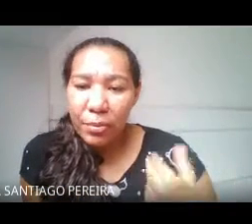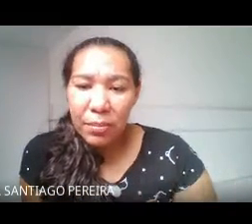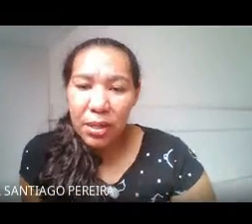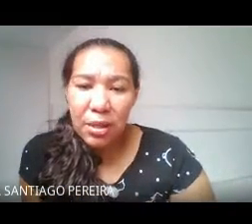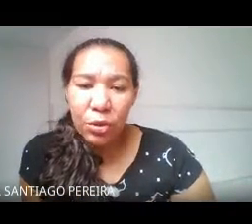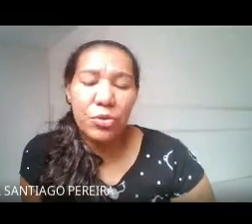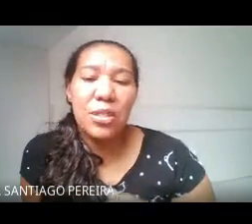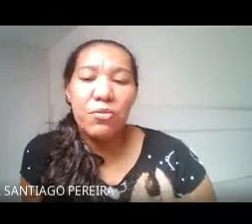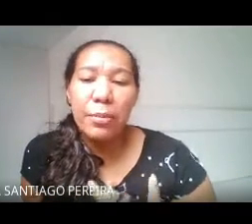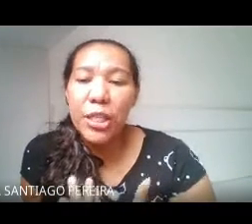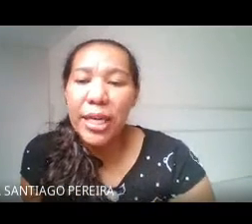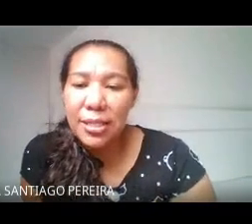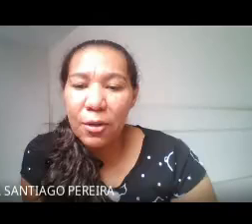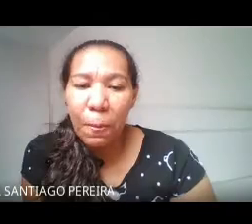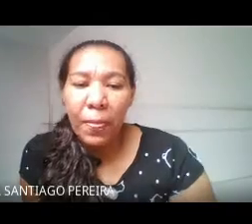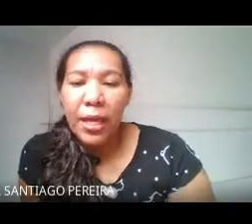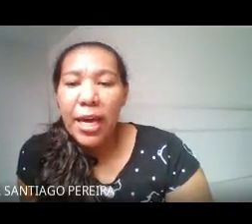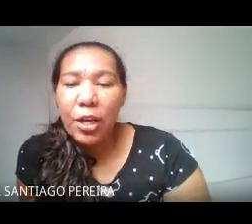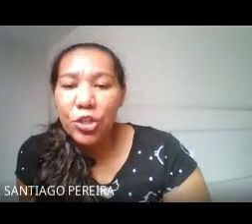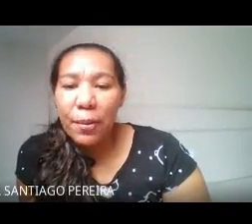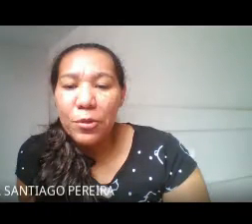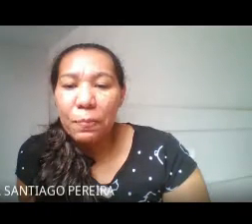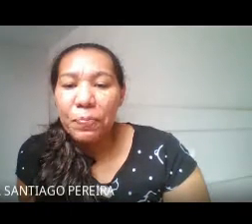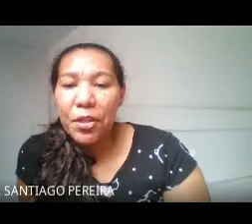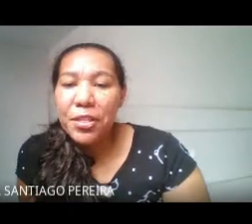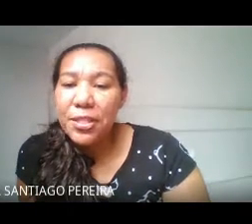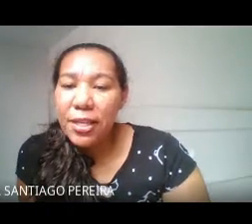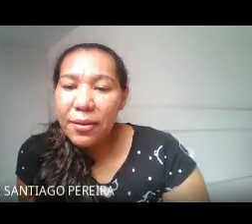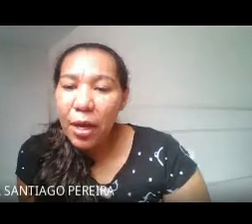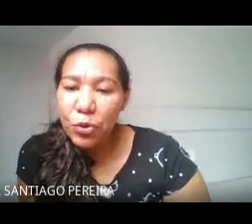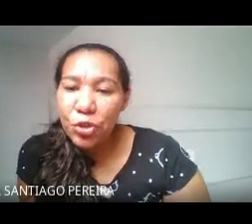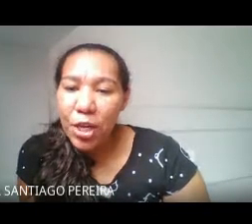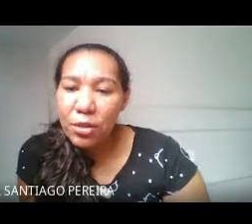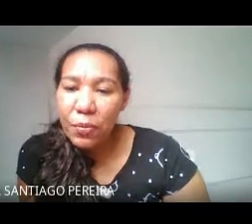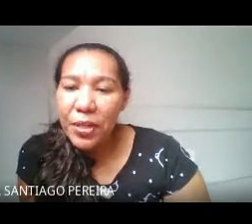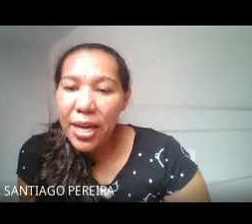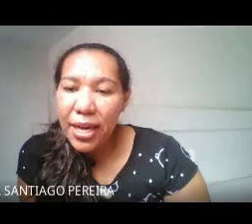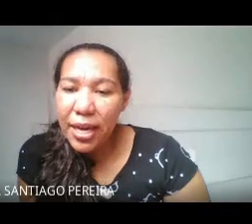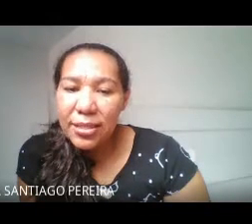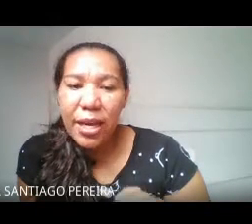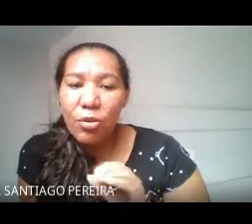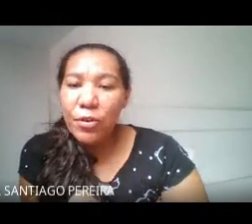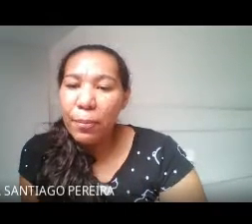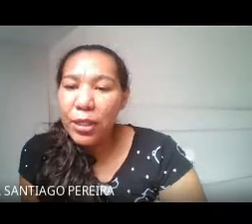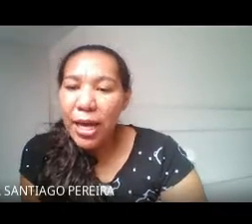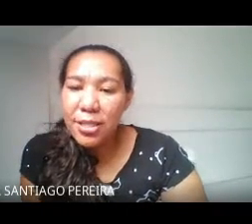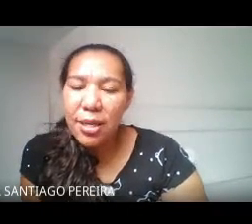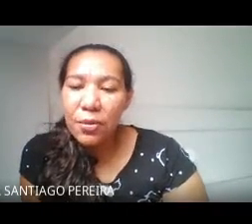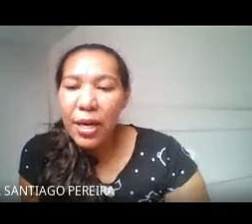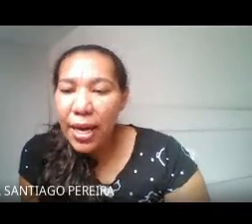alguns verbos semelhantes ao nosso, que são verbos de ligação. E aí nós temos, ó, the city, que é o sujeito, is, que é o